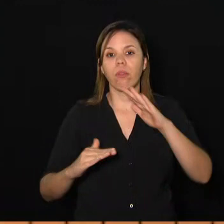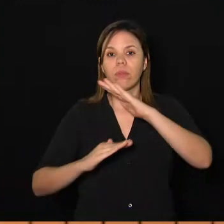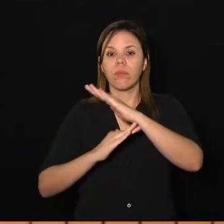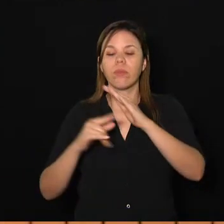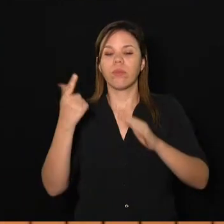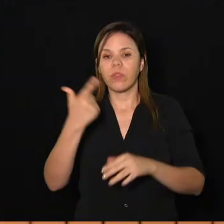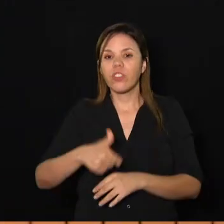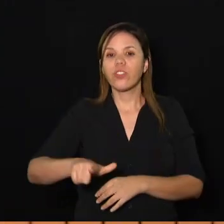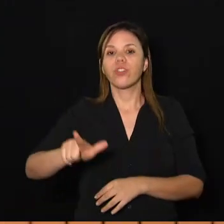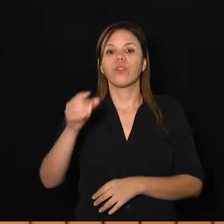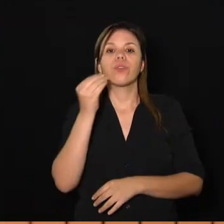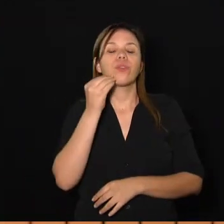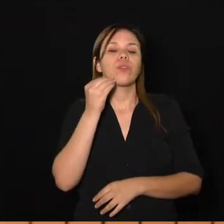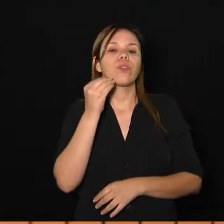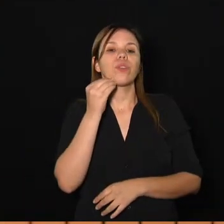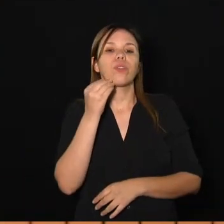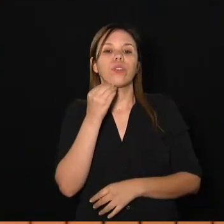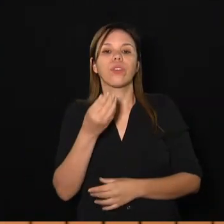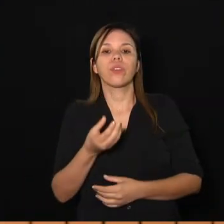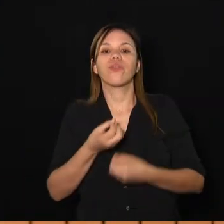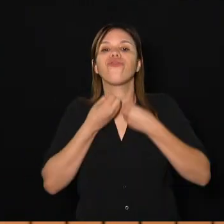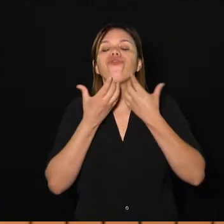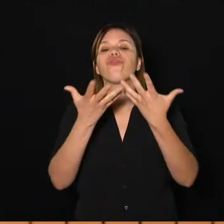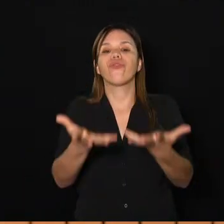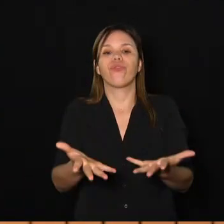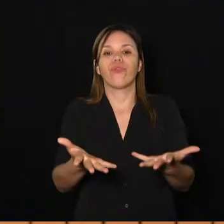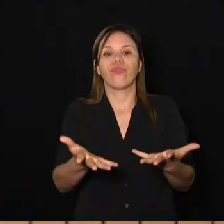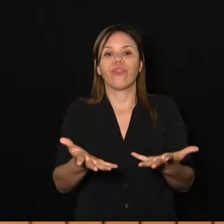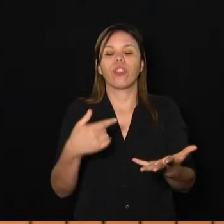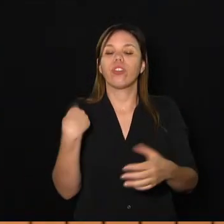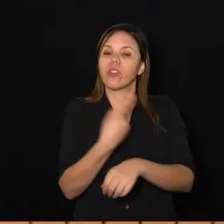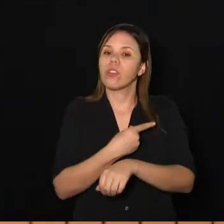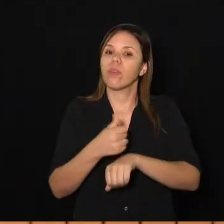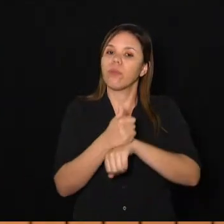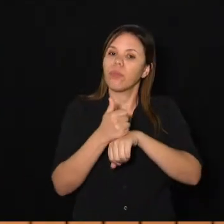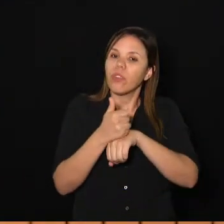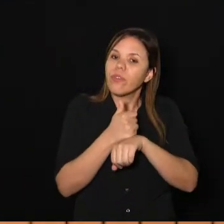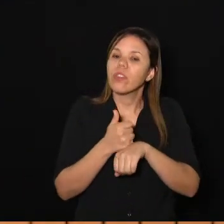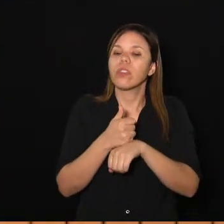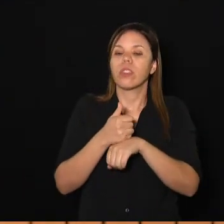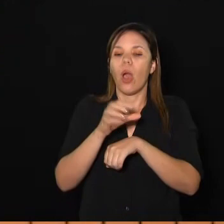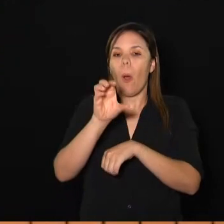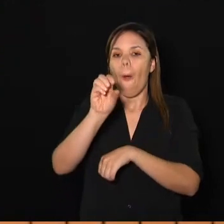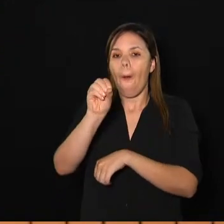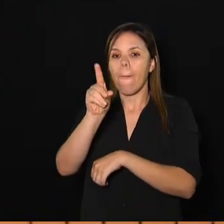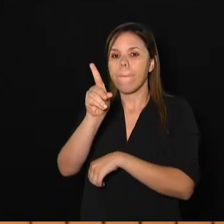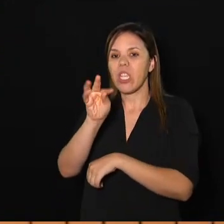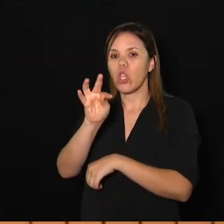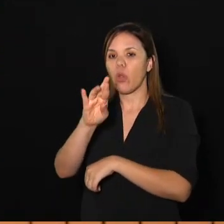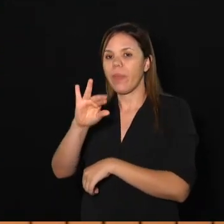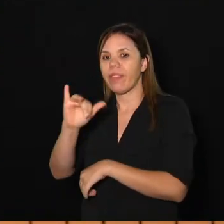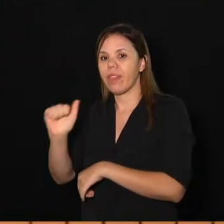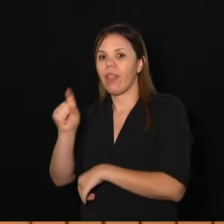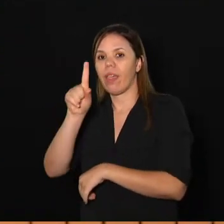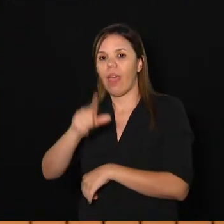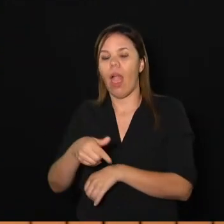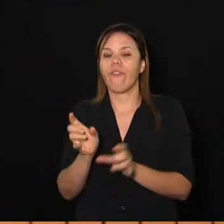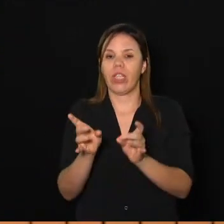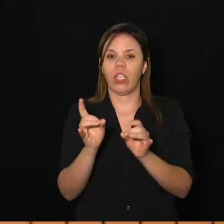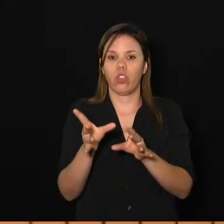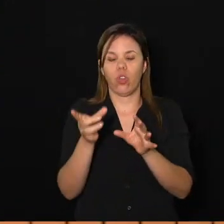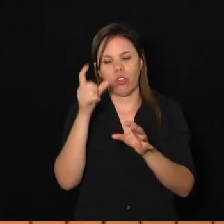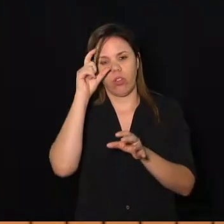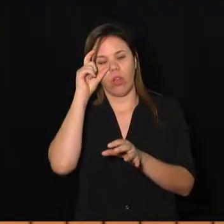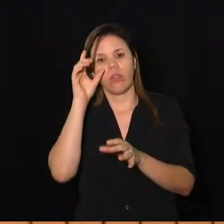vez estar dando essa oportunidade de a gente estar aqui falando da nossa profissão da optometria há um pouco mais de dois anos nós